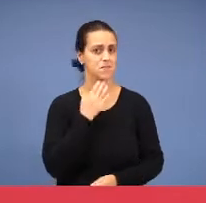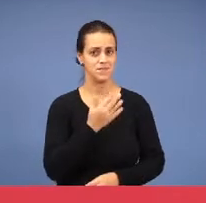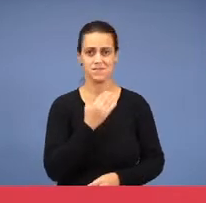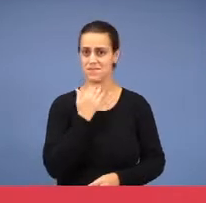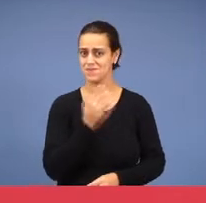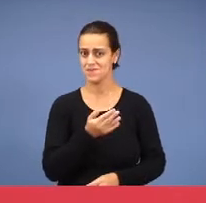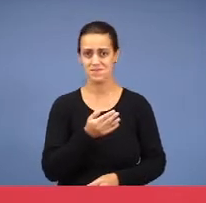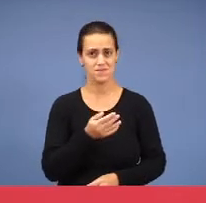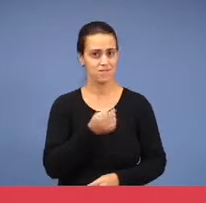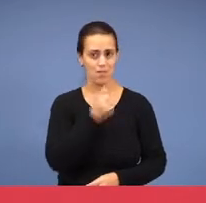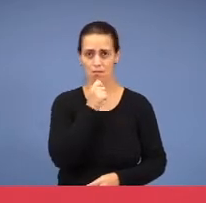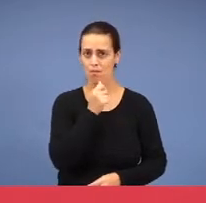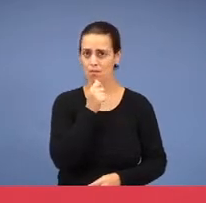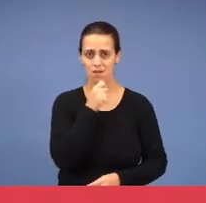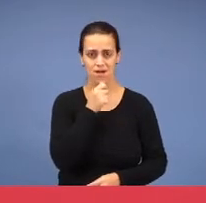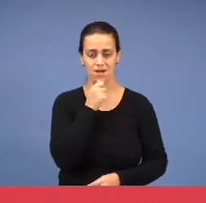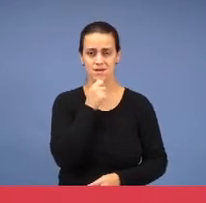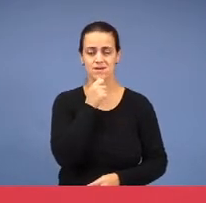a saber